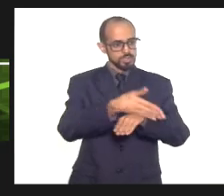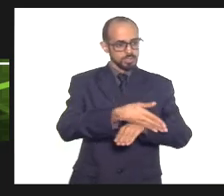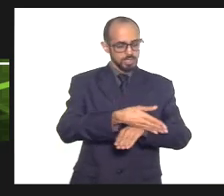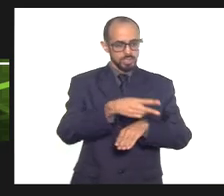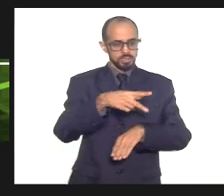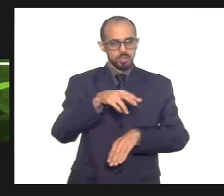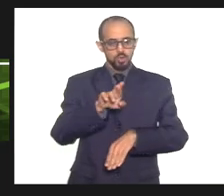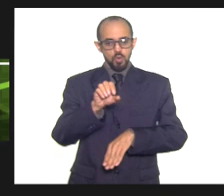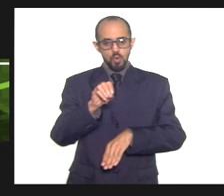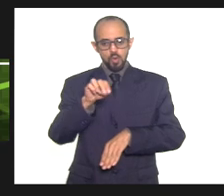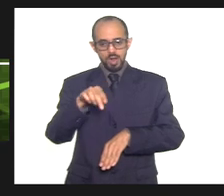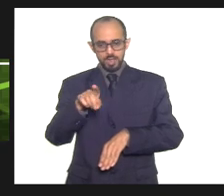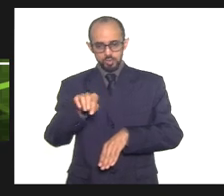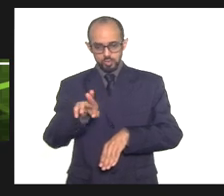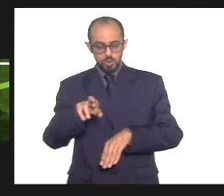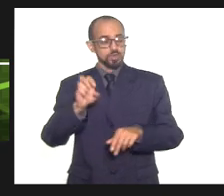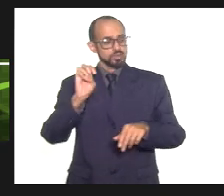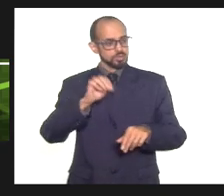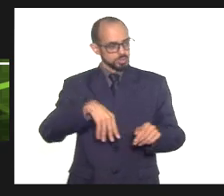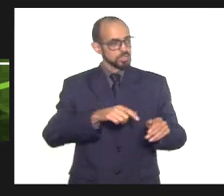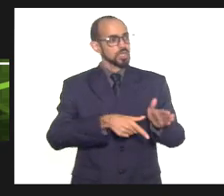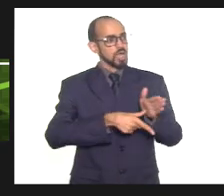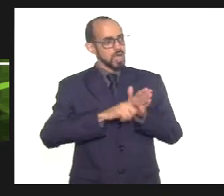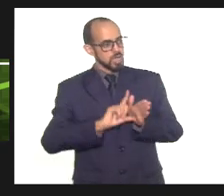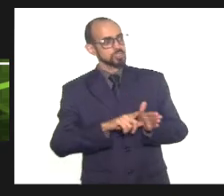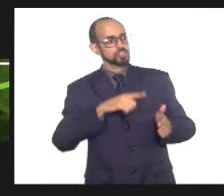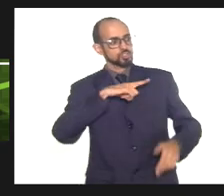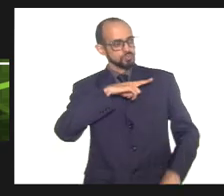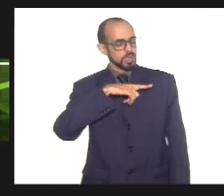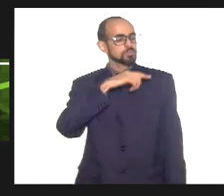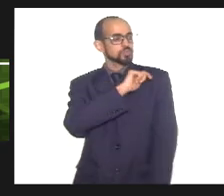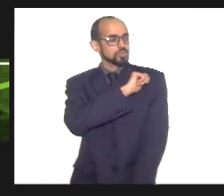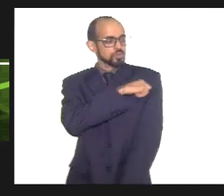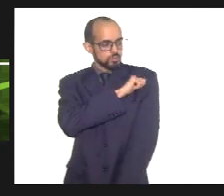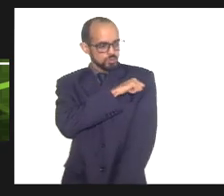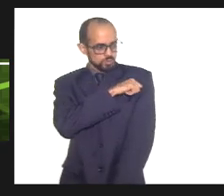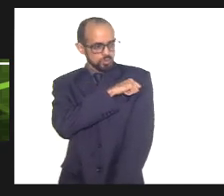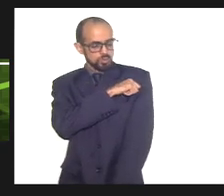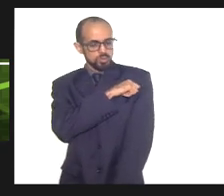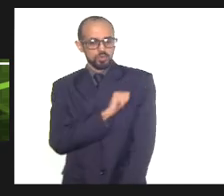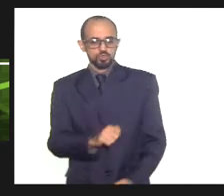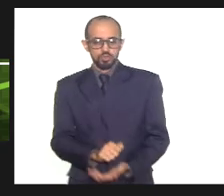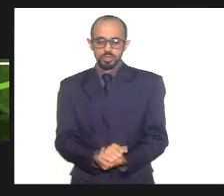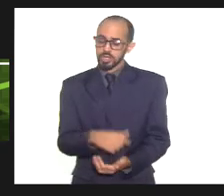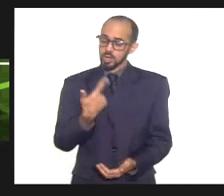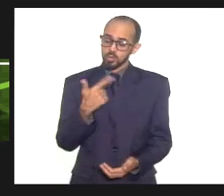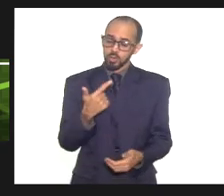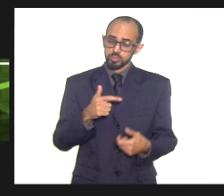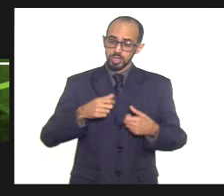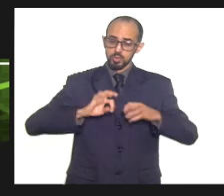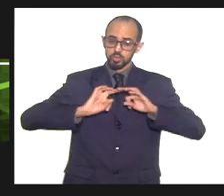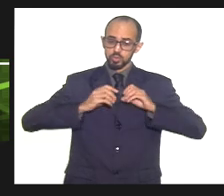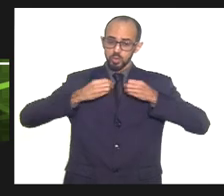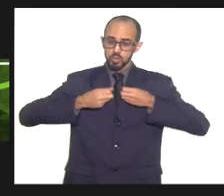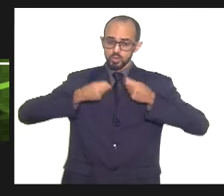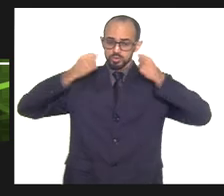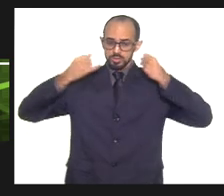a auditoria previamente à conclusão da negociação, não tenho aqui comigo todos os detalhes, nem se